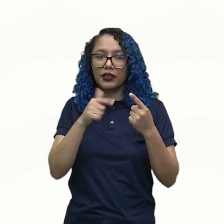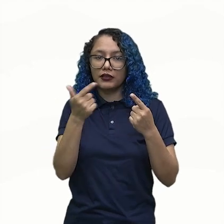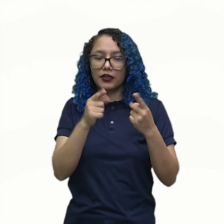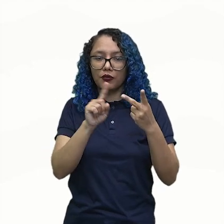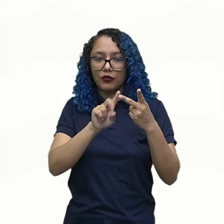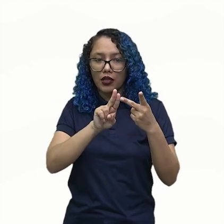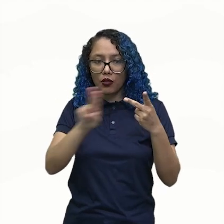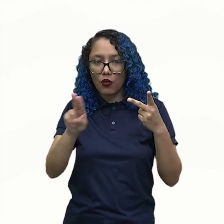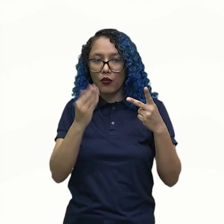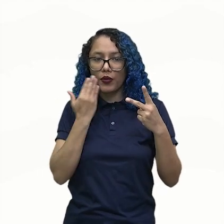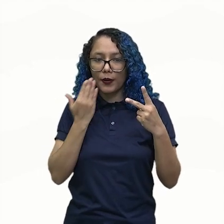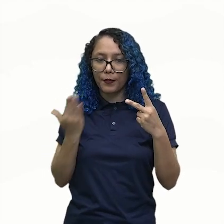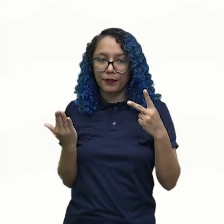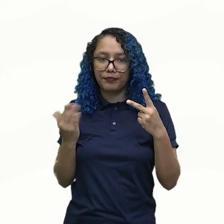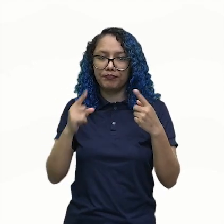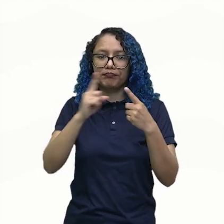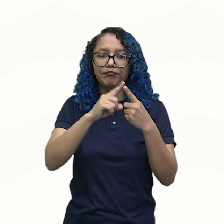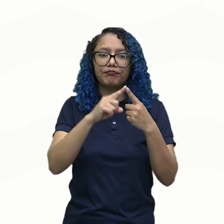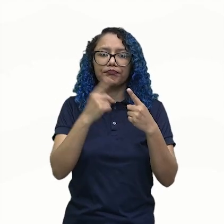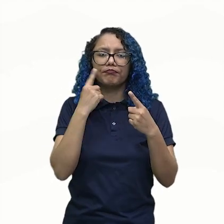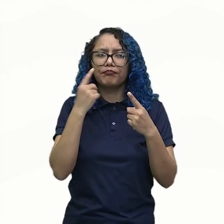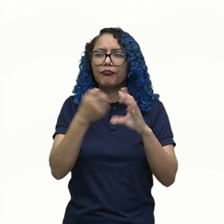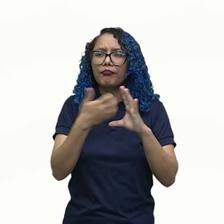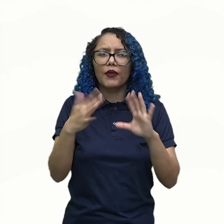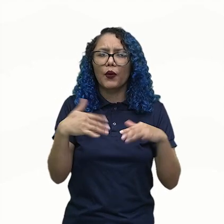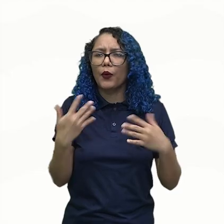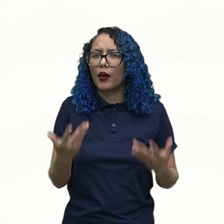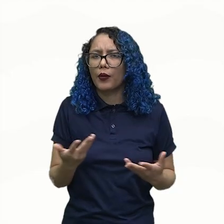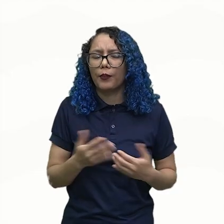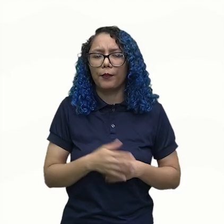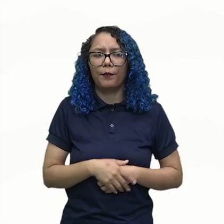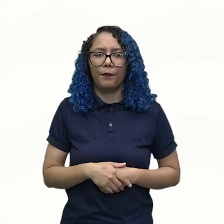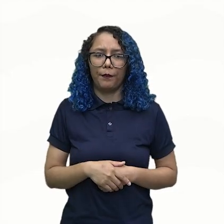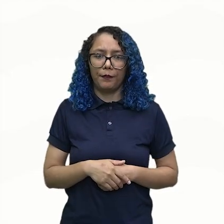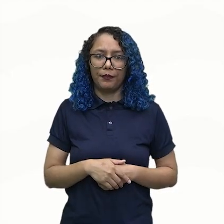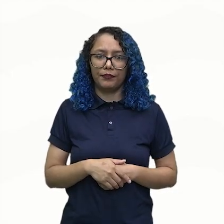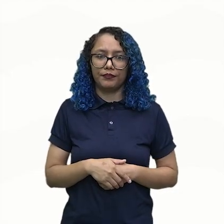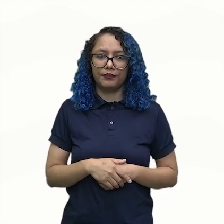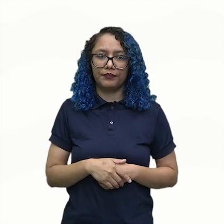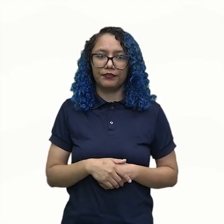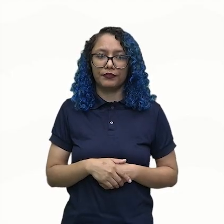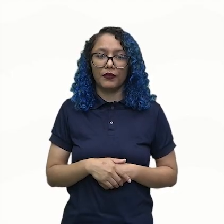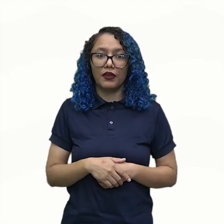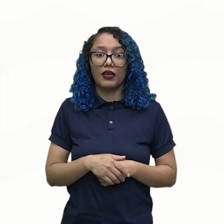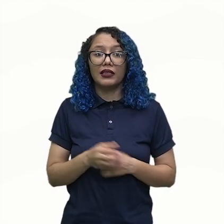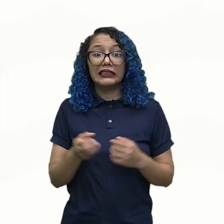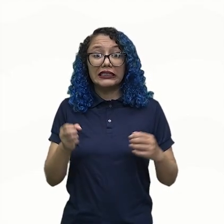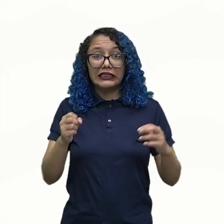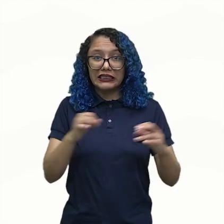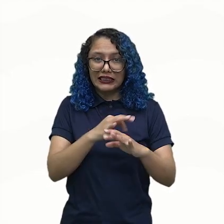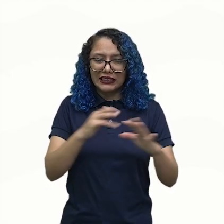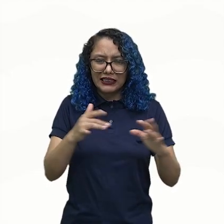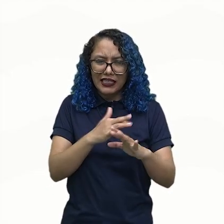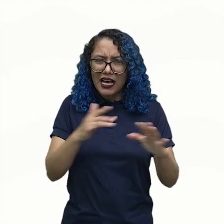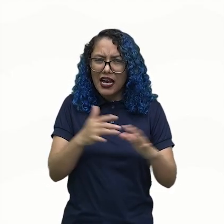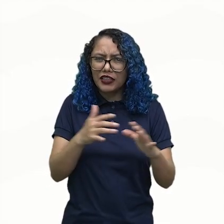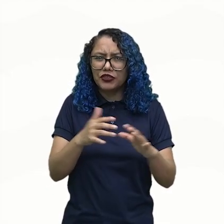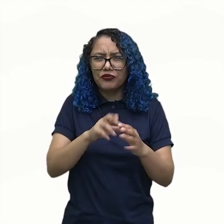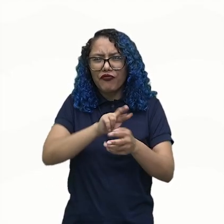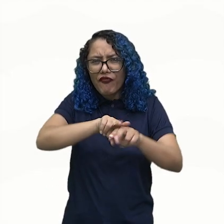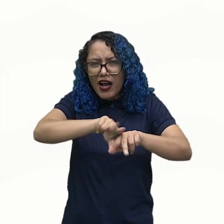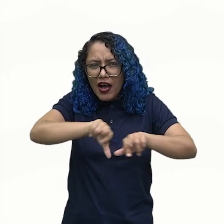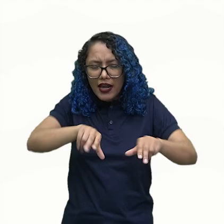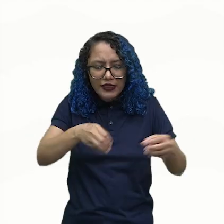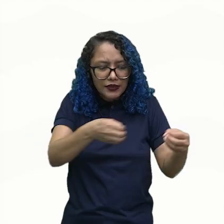rarefeita. A rede urbana densa, ela é caracterizada pela grande quantidade de cidades próximas entre